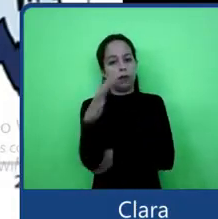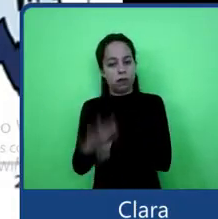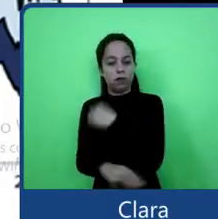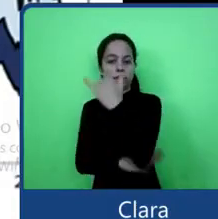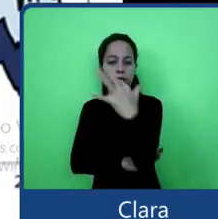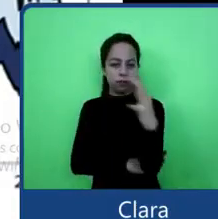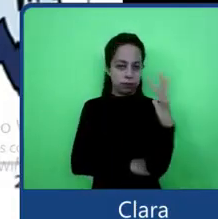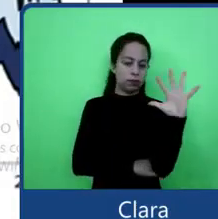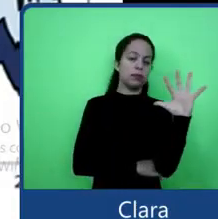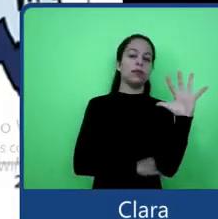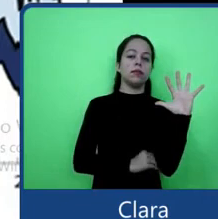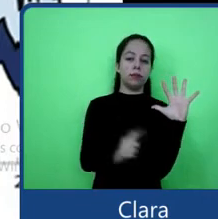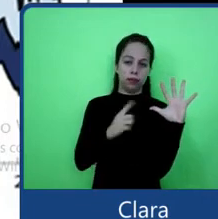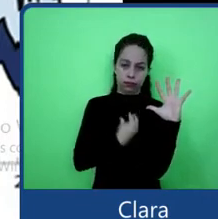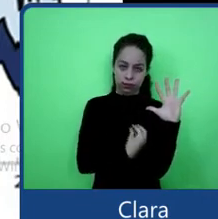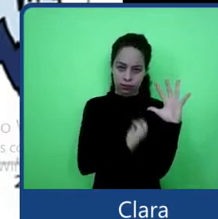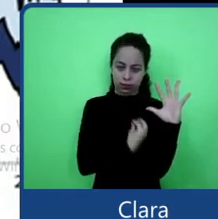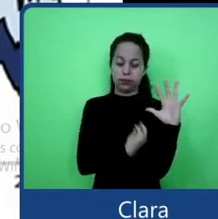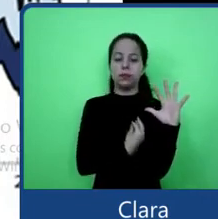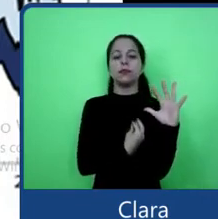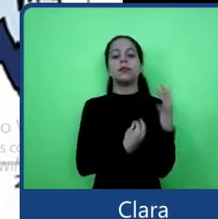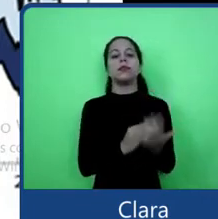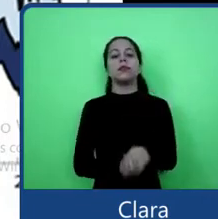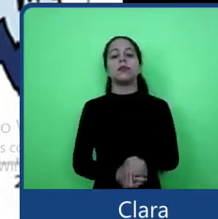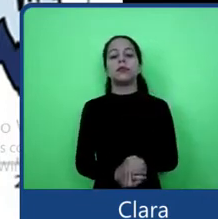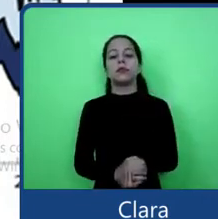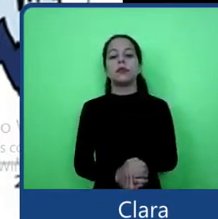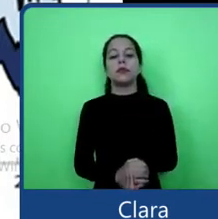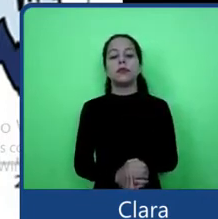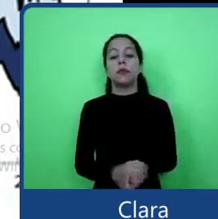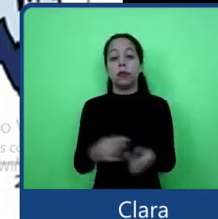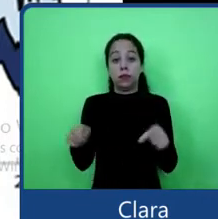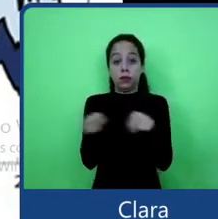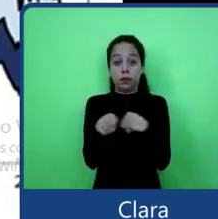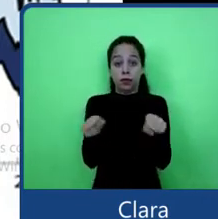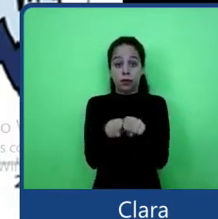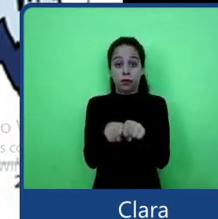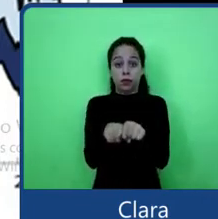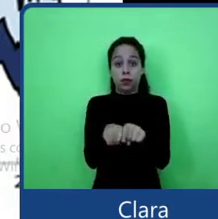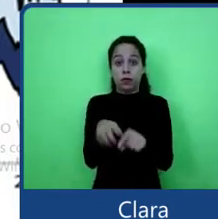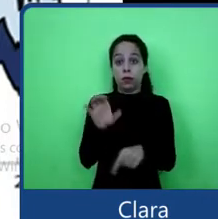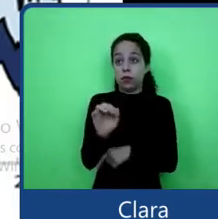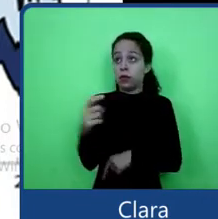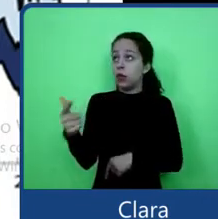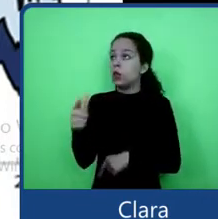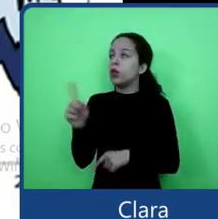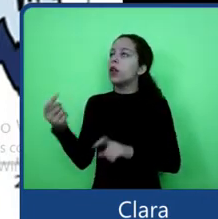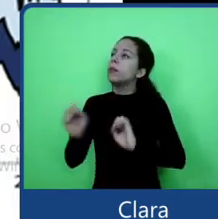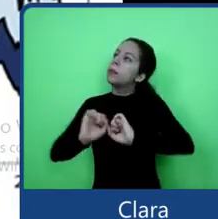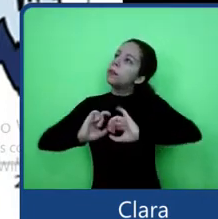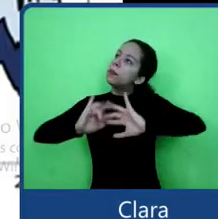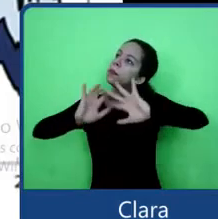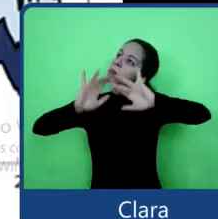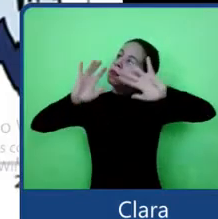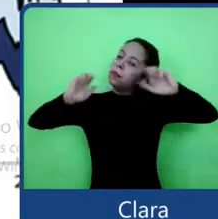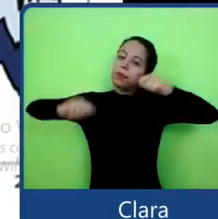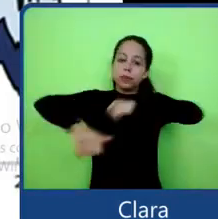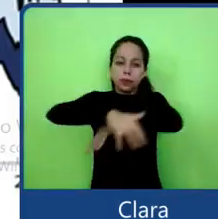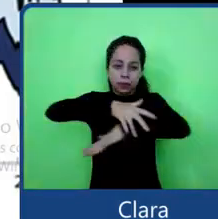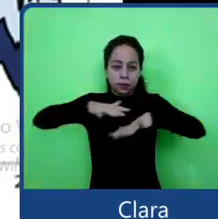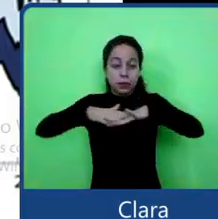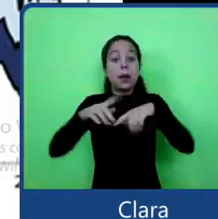A gente está aumentando, né, a quantidade de carbono que está na atmosfera, e o oceano também é